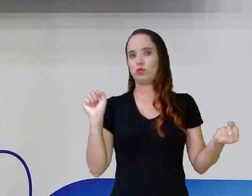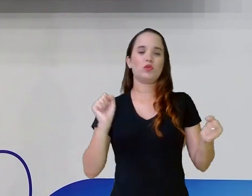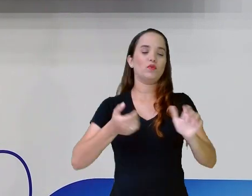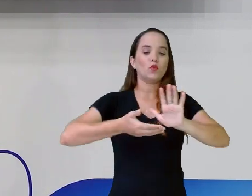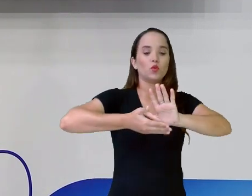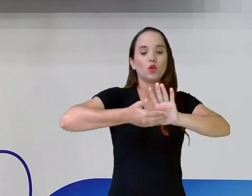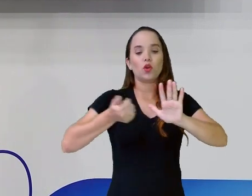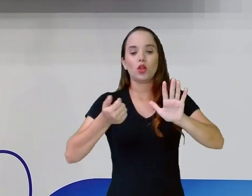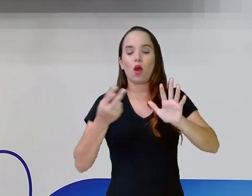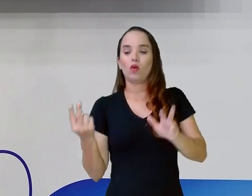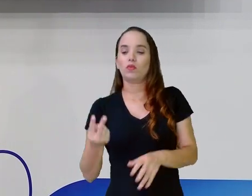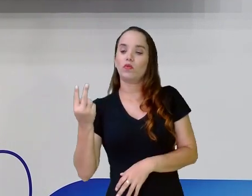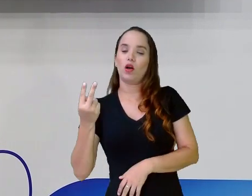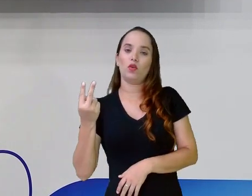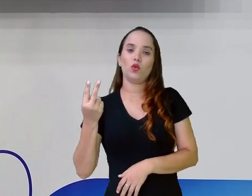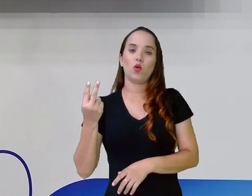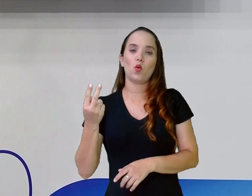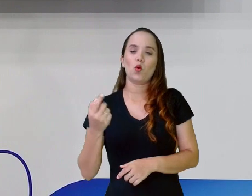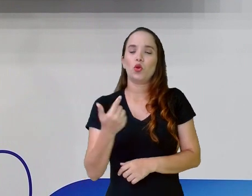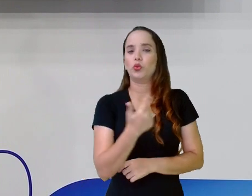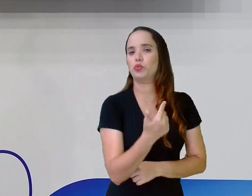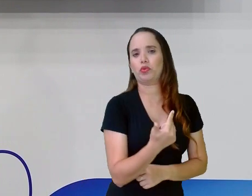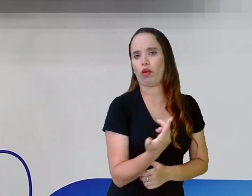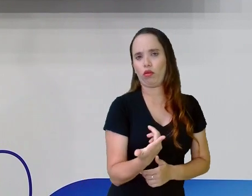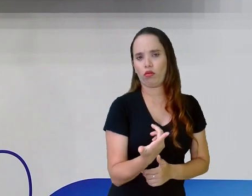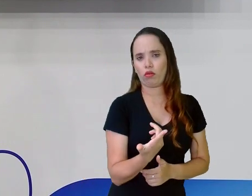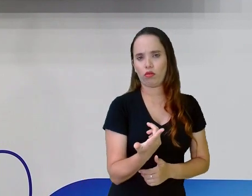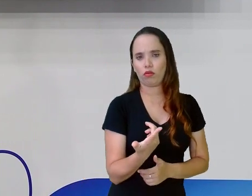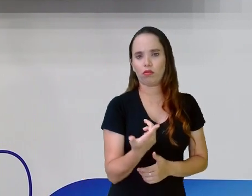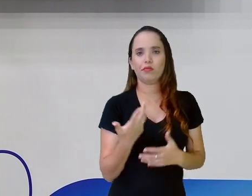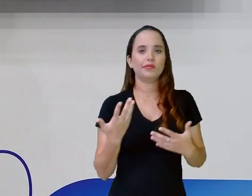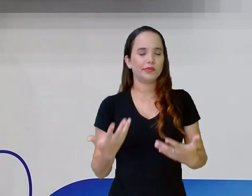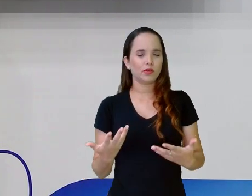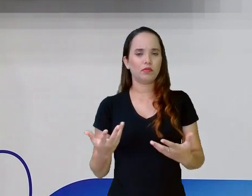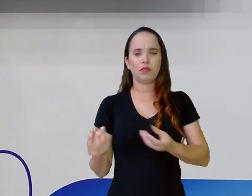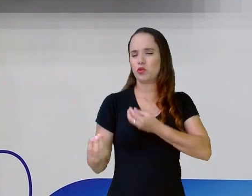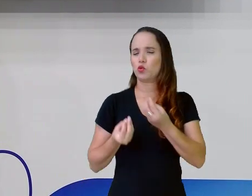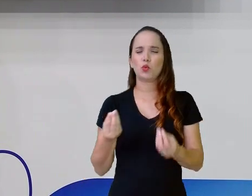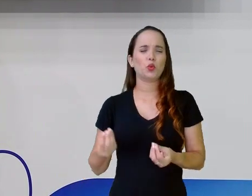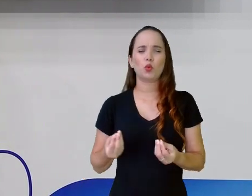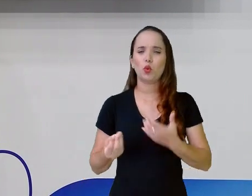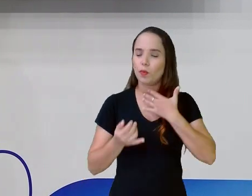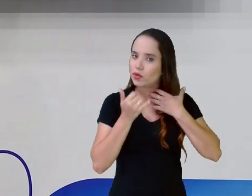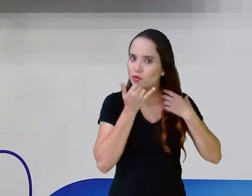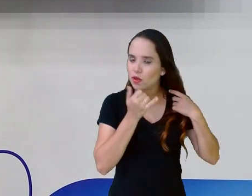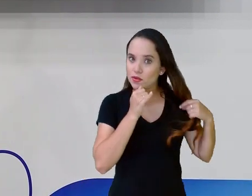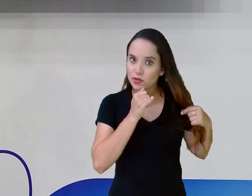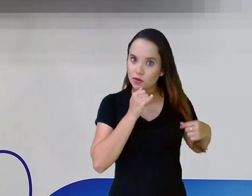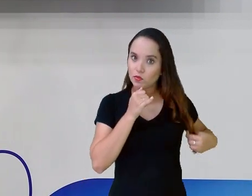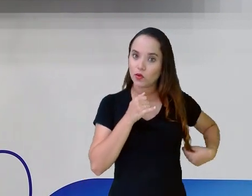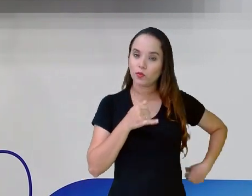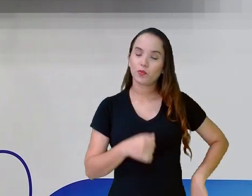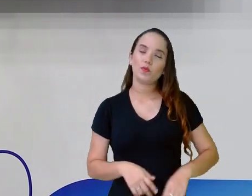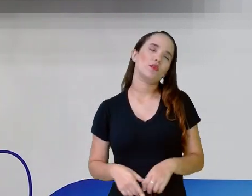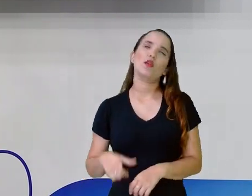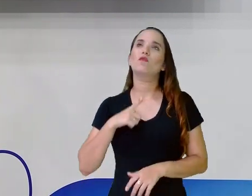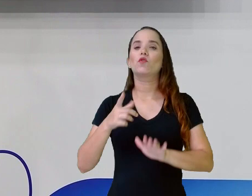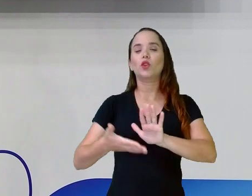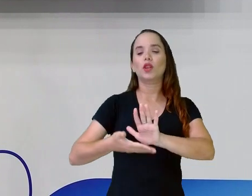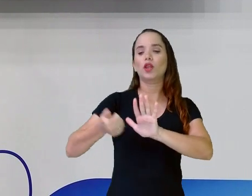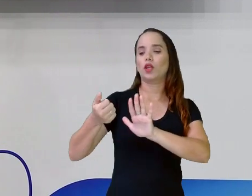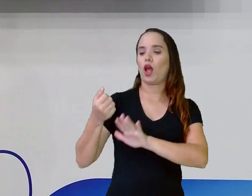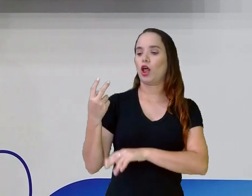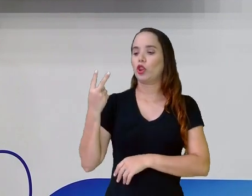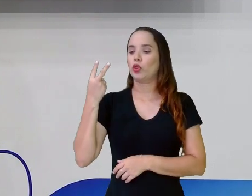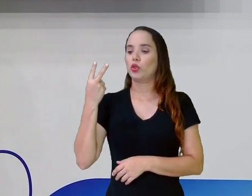um valor de onde não existe. Como é que eu posso, por exemplo, tirar 2 de 3?